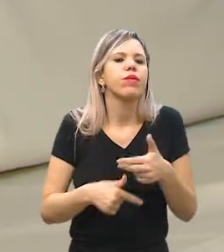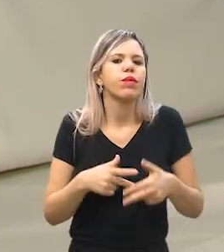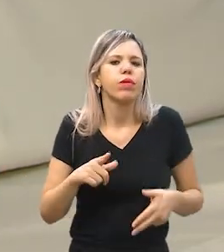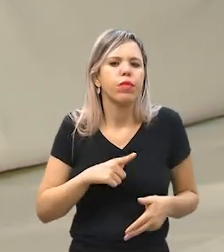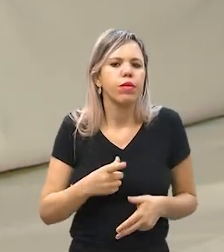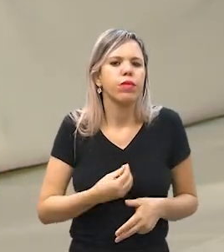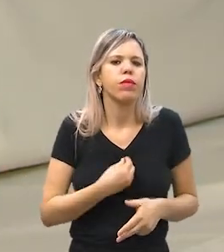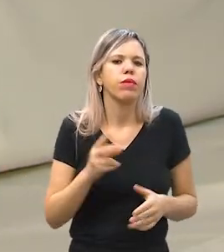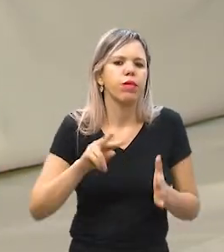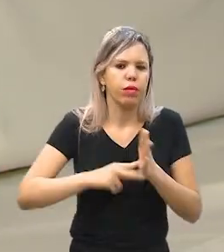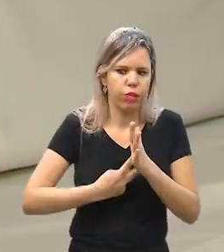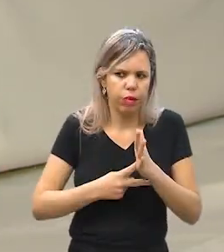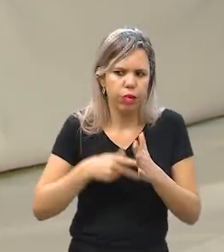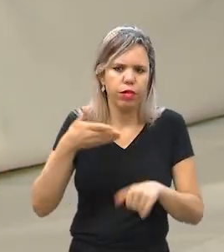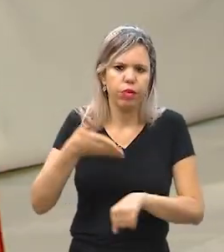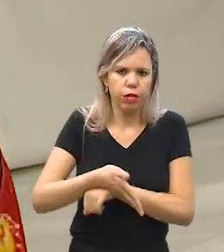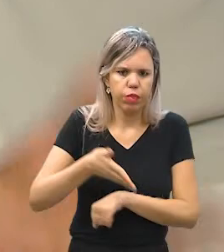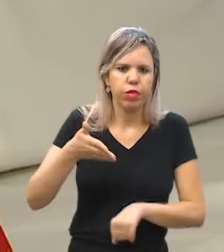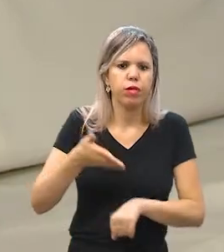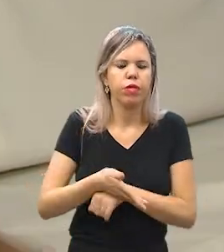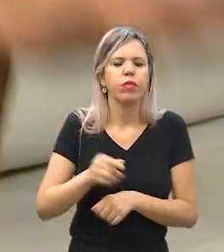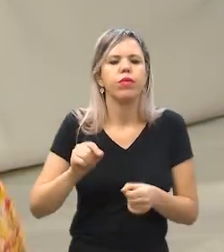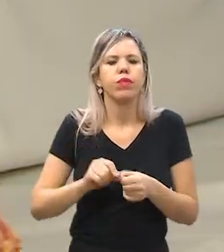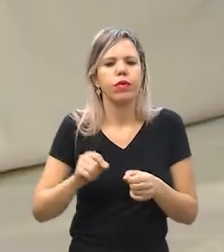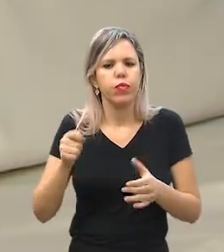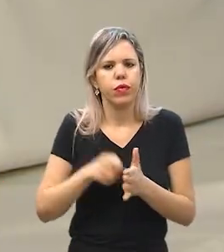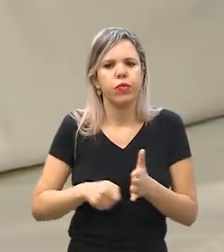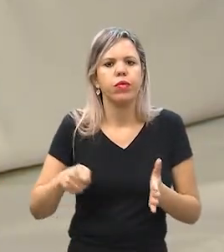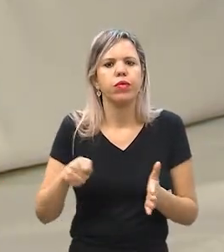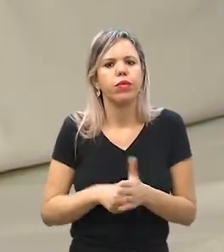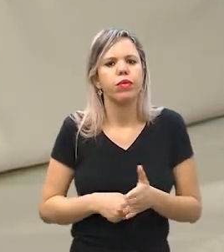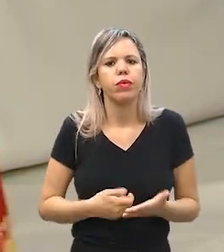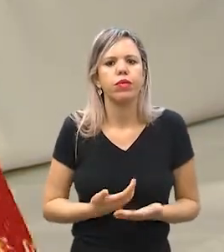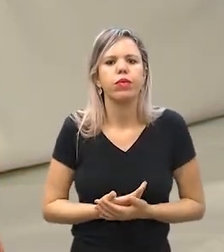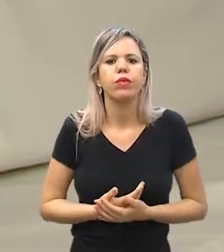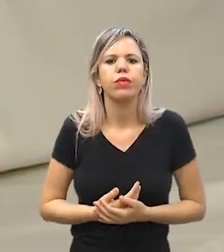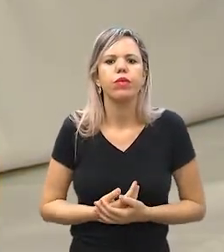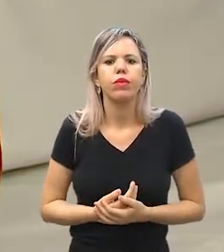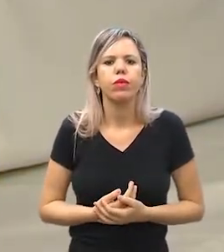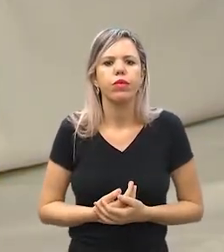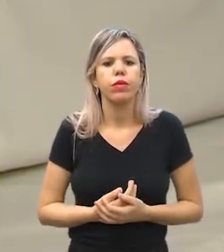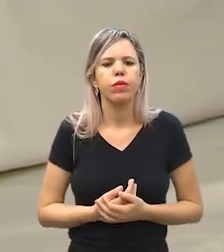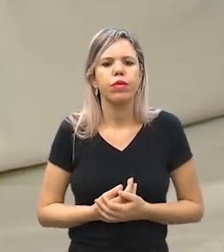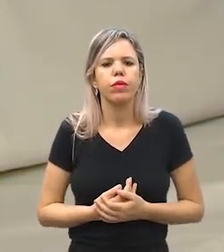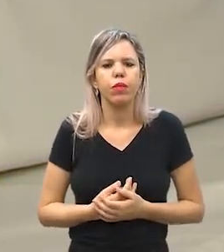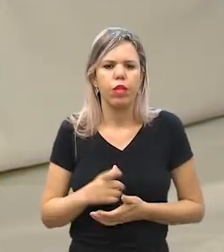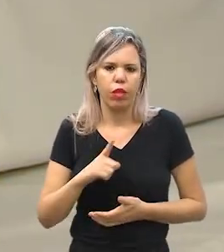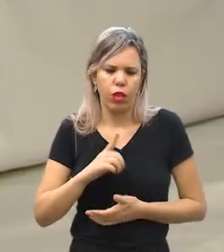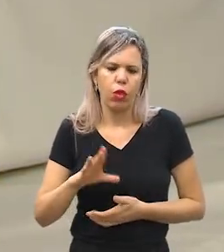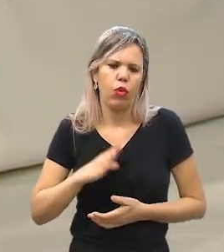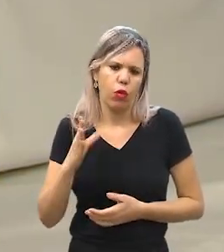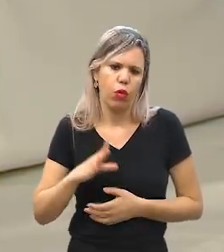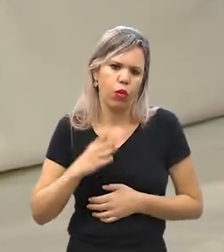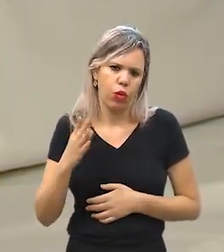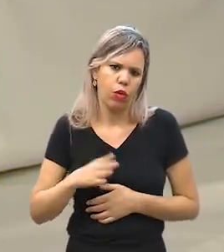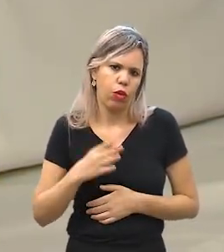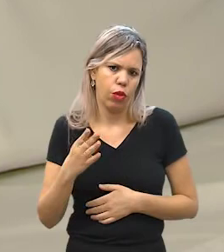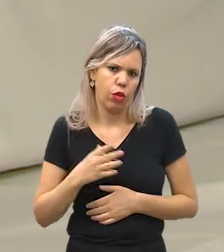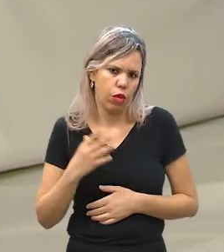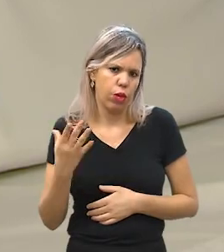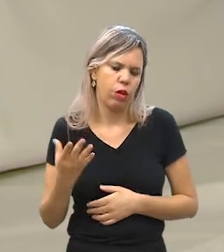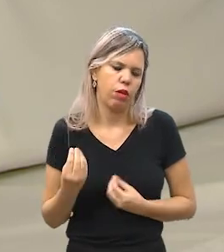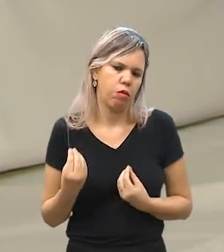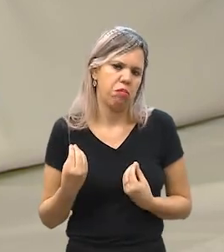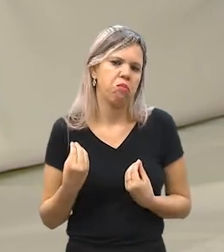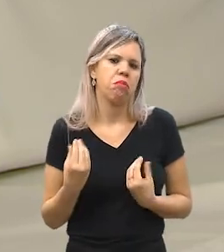está no sindicato, que faz parte da luta, que não está mais ali na luta, mas que ela teve a coragem de